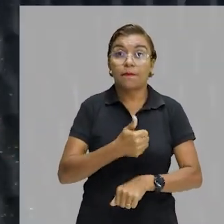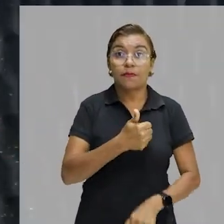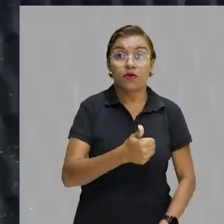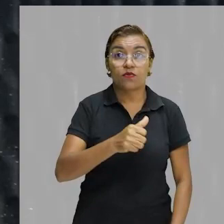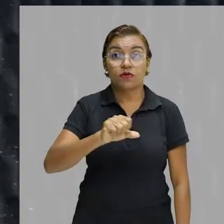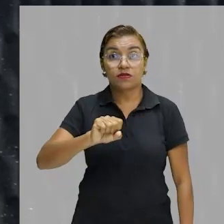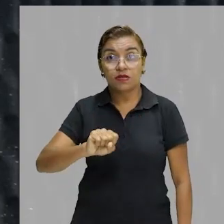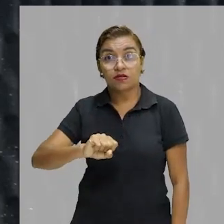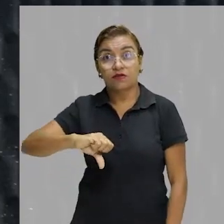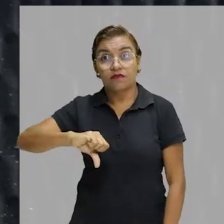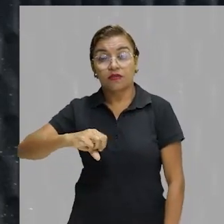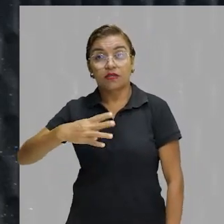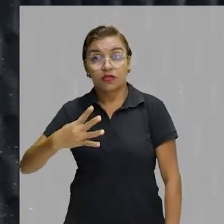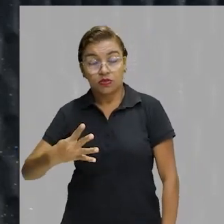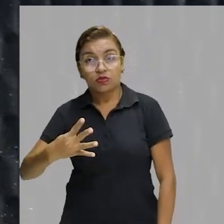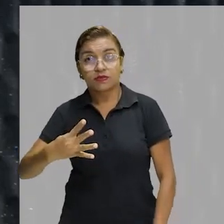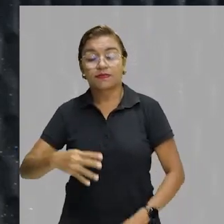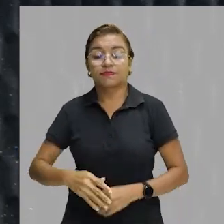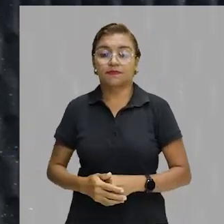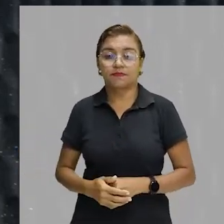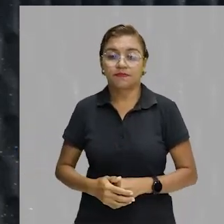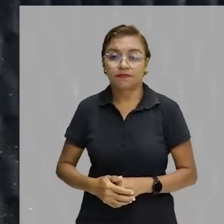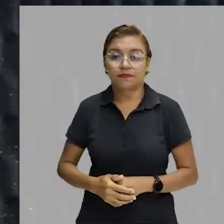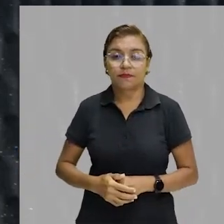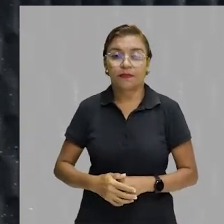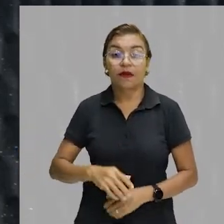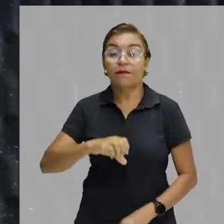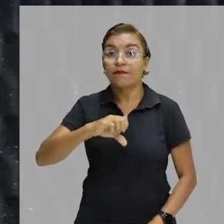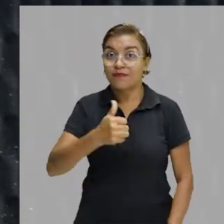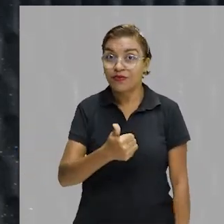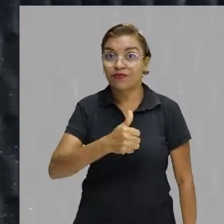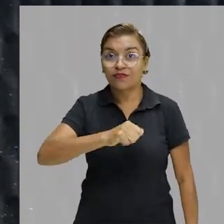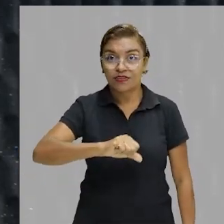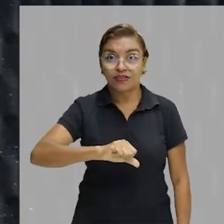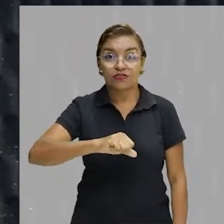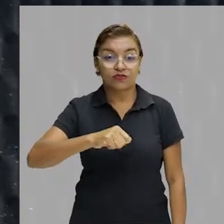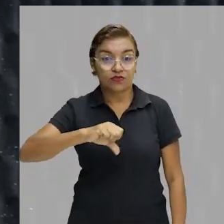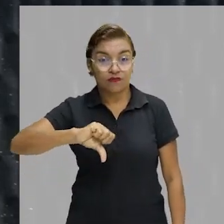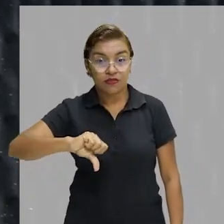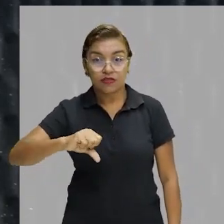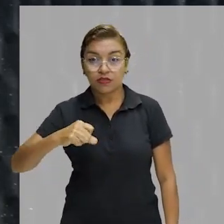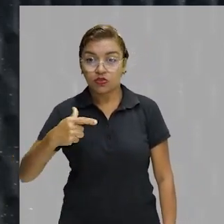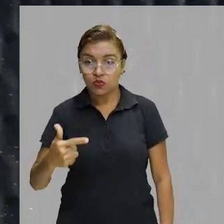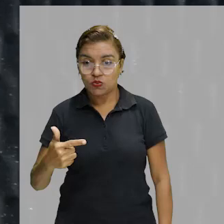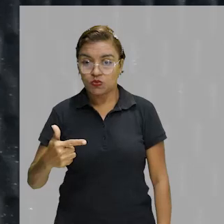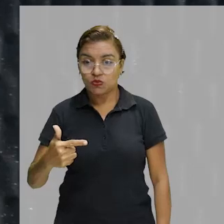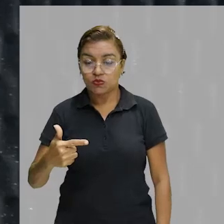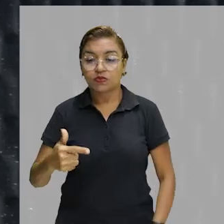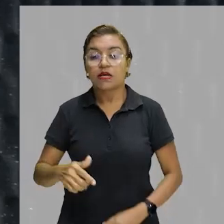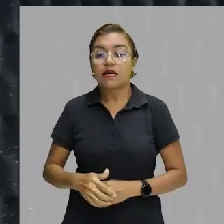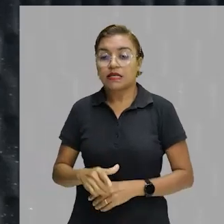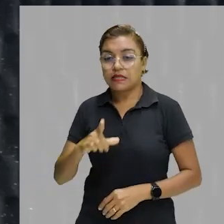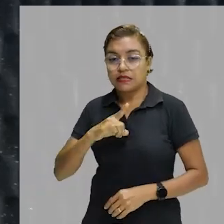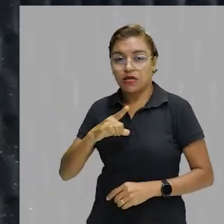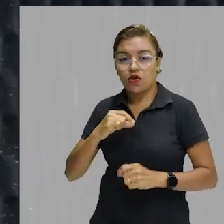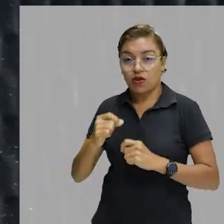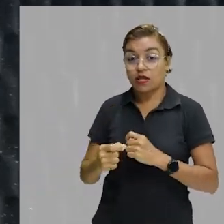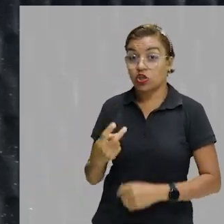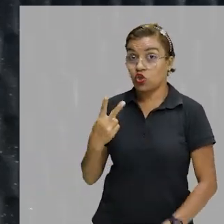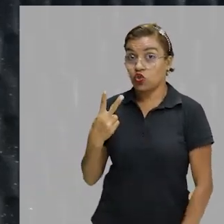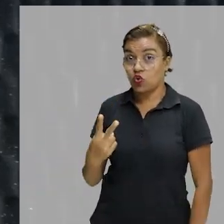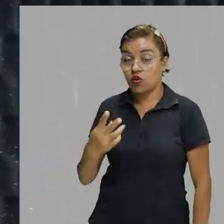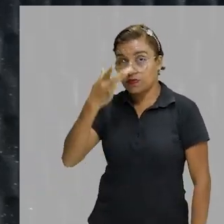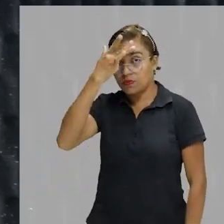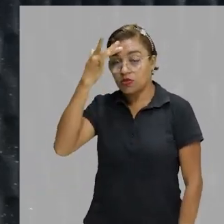1892, o Clube do São Paulo Atlético Clube inaugurou as primeiras quadras de tênis brasileiras. Daí eu trouxe aqui 2